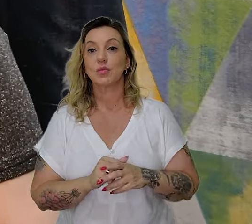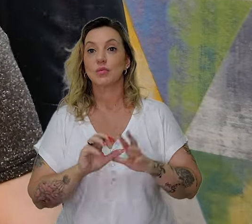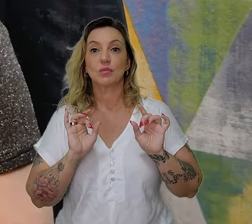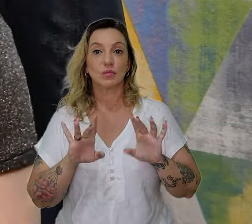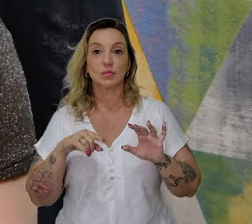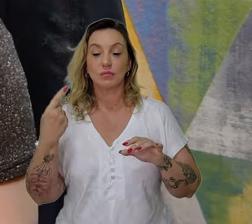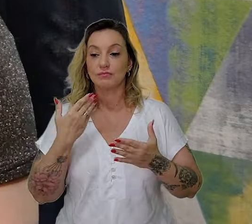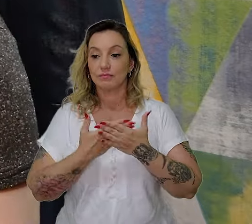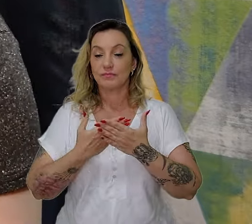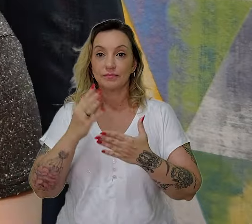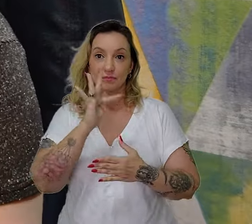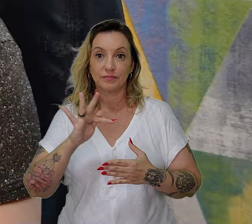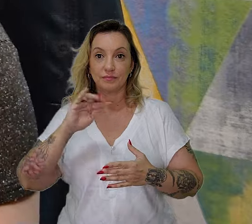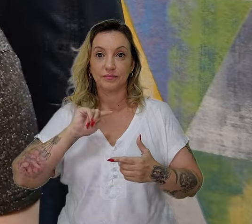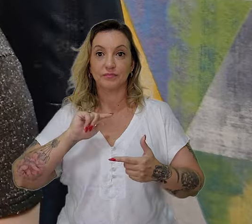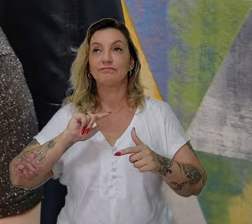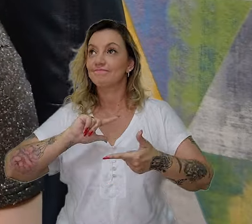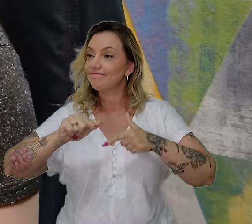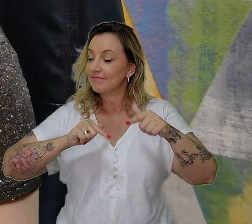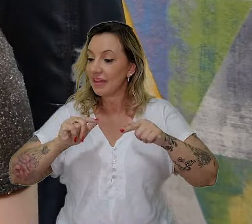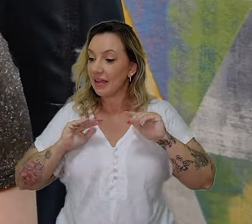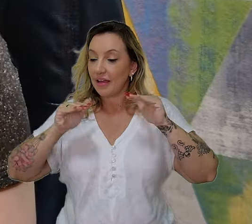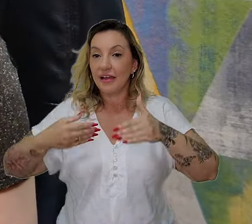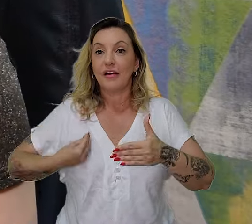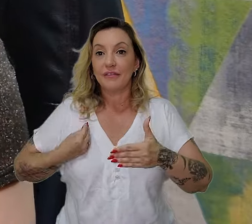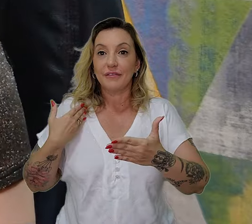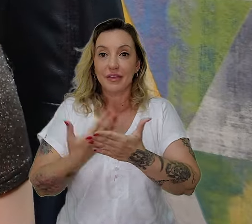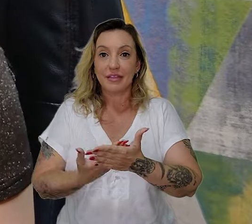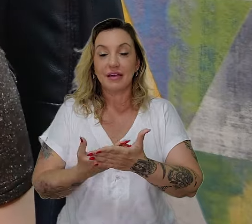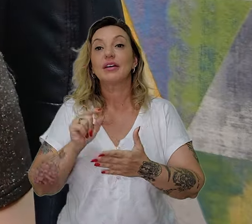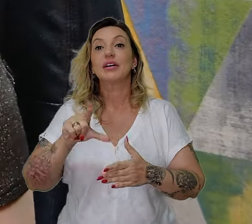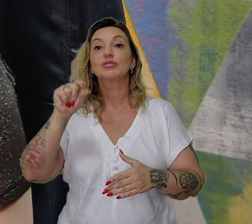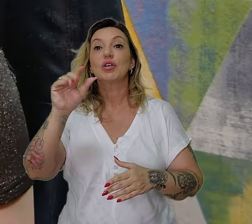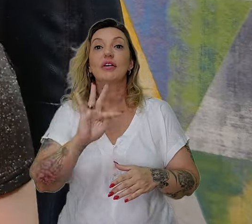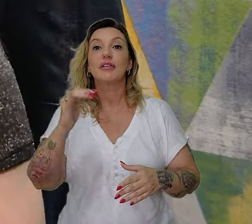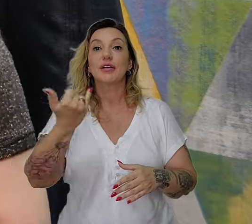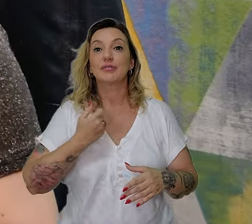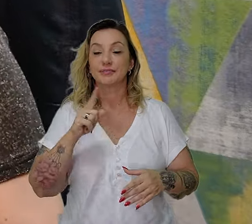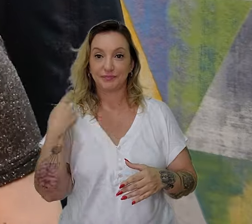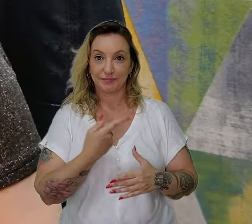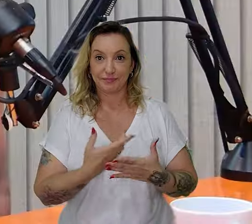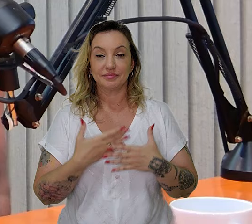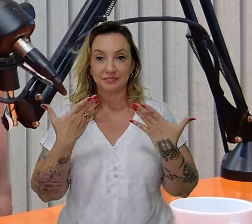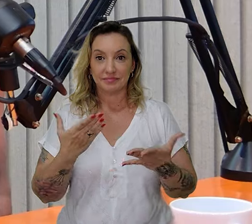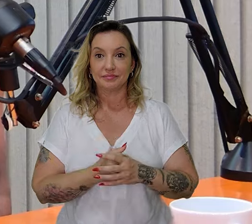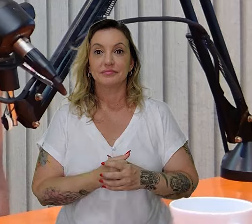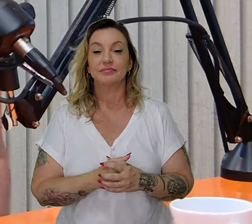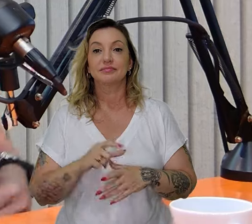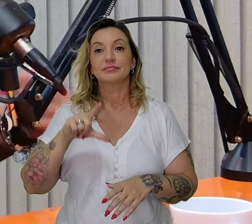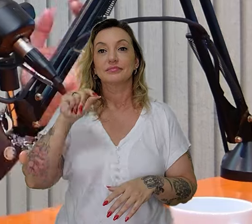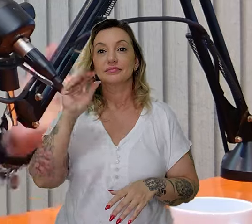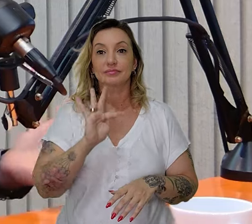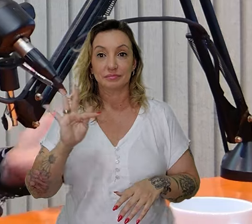necessariamente que a gente estuda na faculdade a gente vai trabalhar o resto da vida né Eh que que você escolheu na faculdade conta pra gente olha thí o que eu